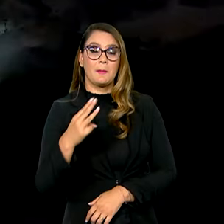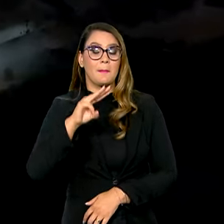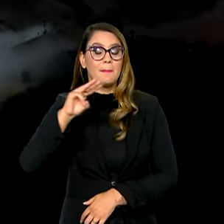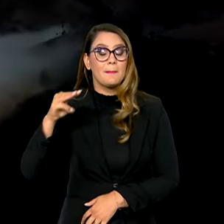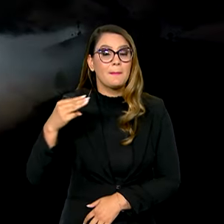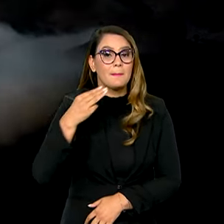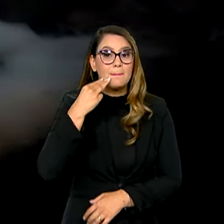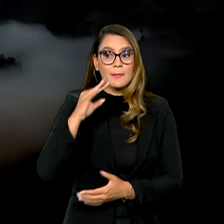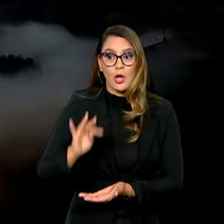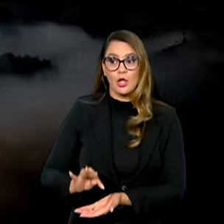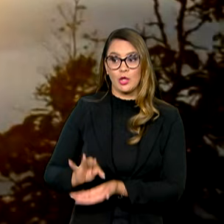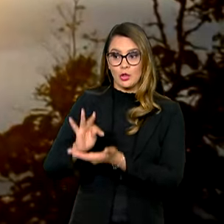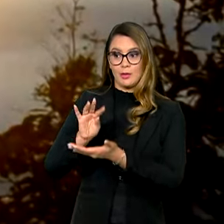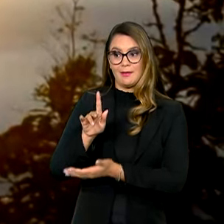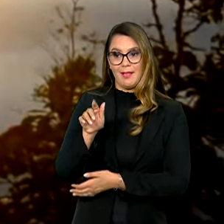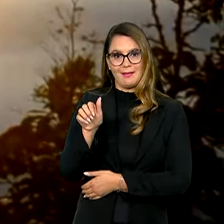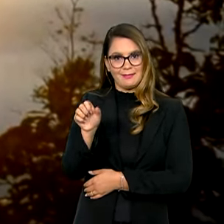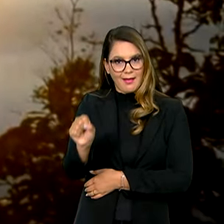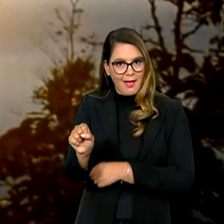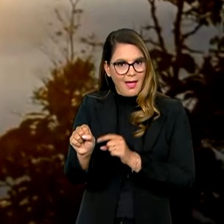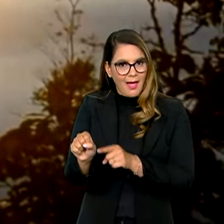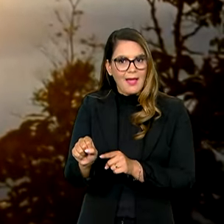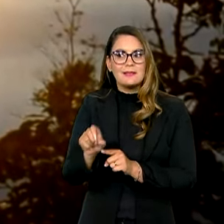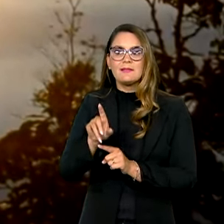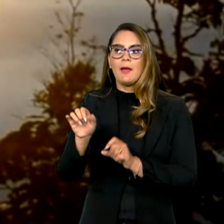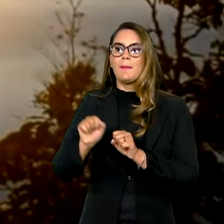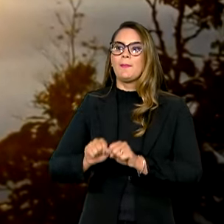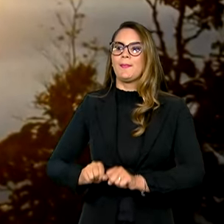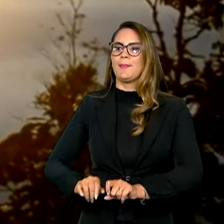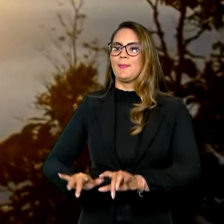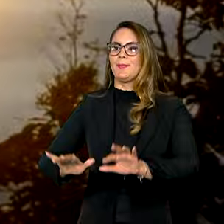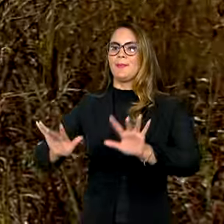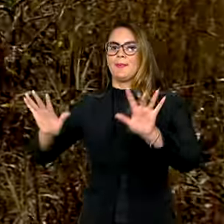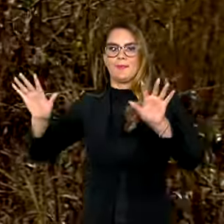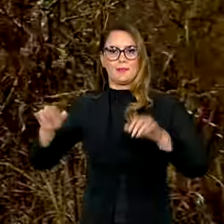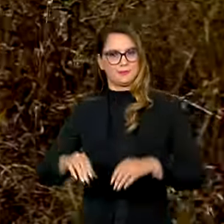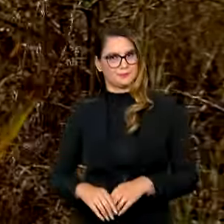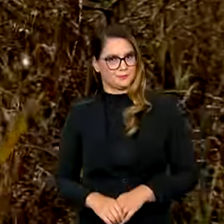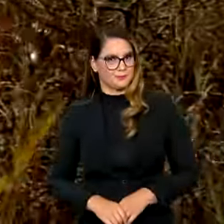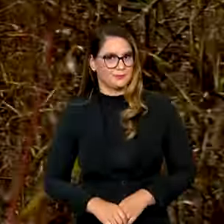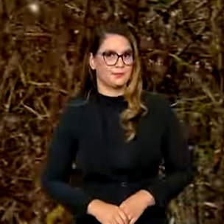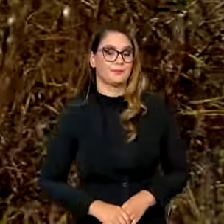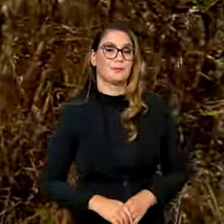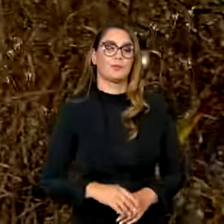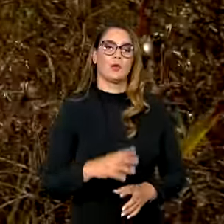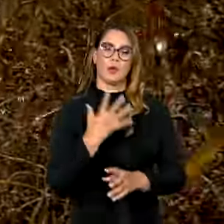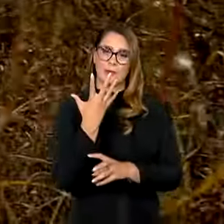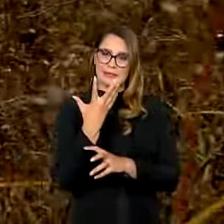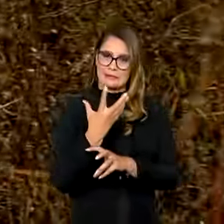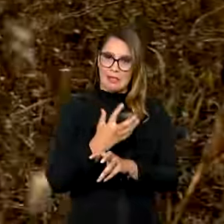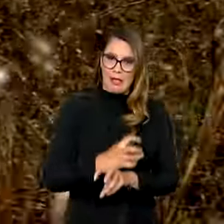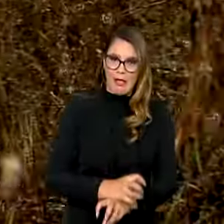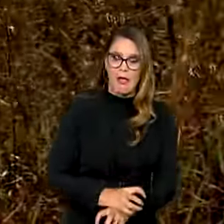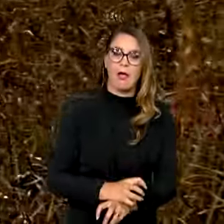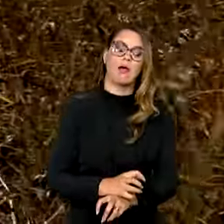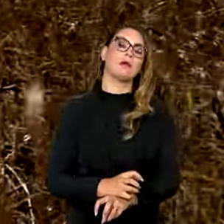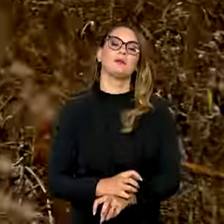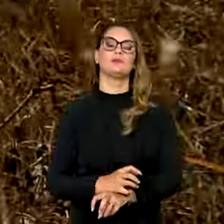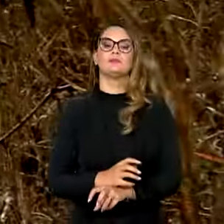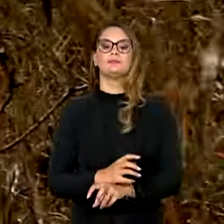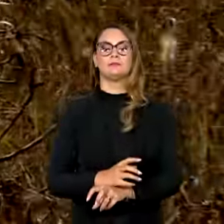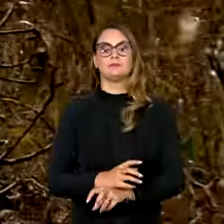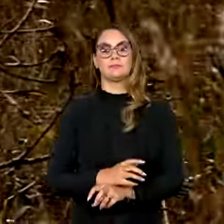de toneladas de gás carbônico que seriam liberados na atmosfera já no a taxa foi de